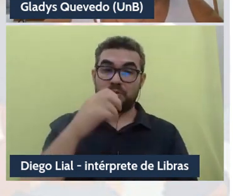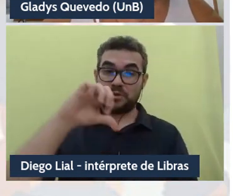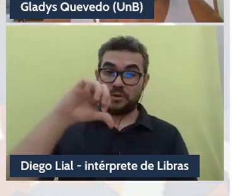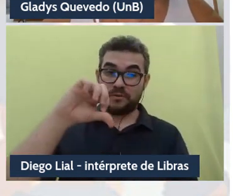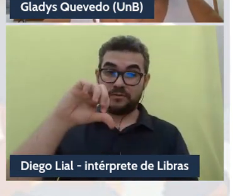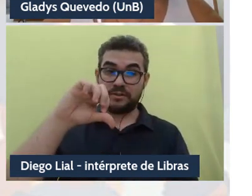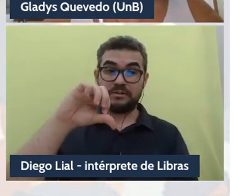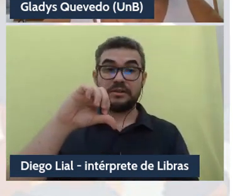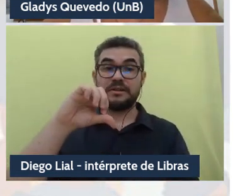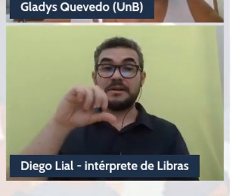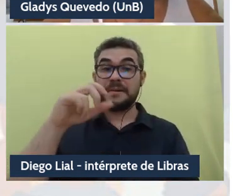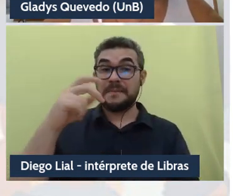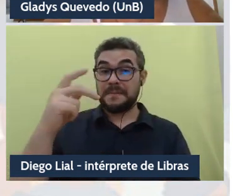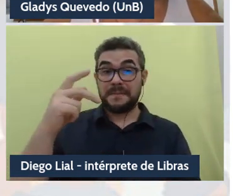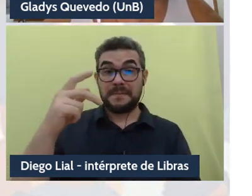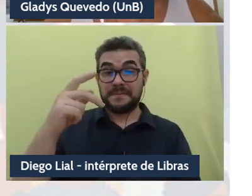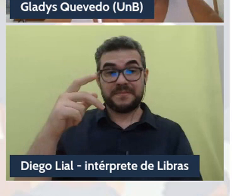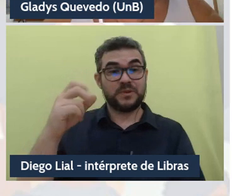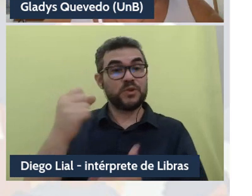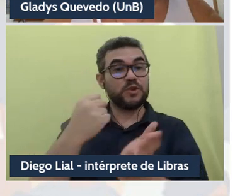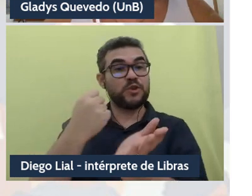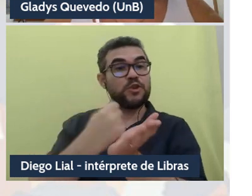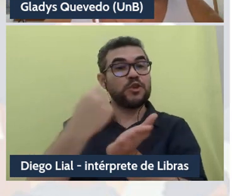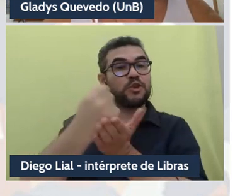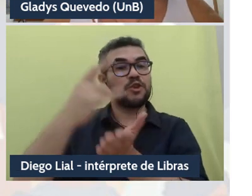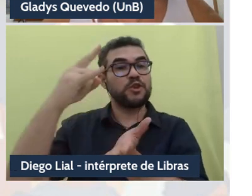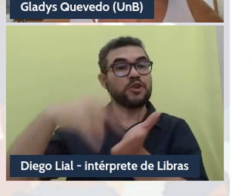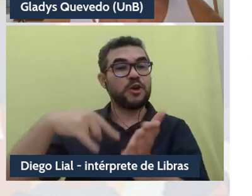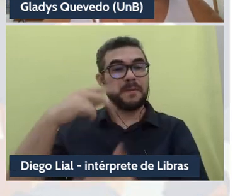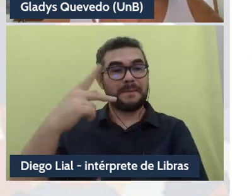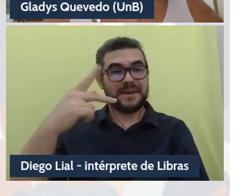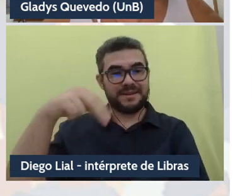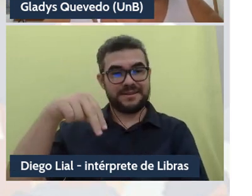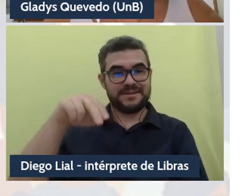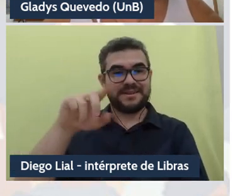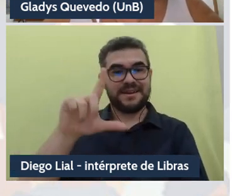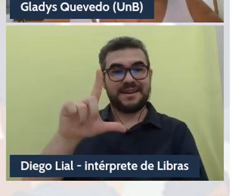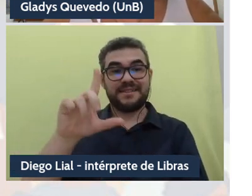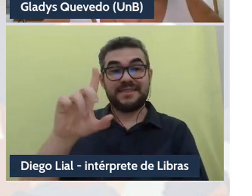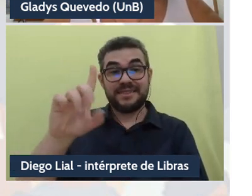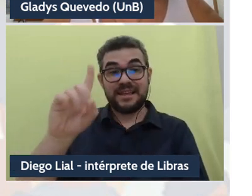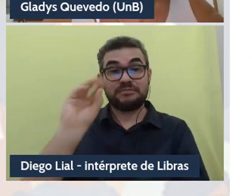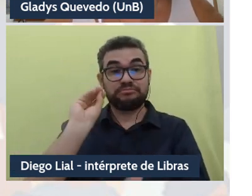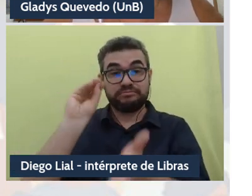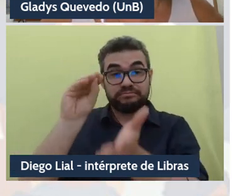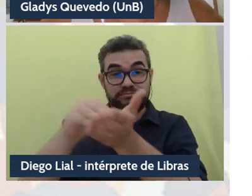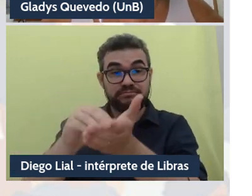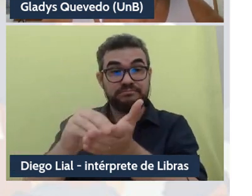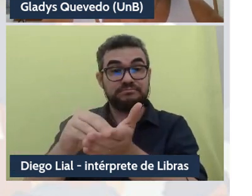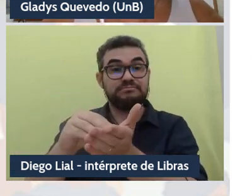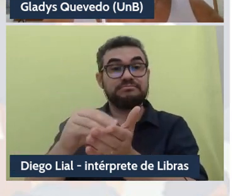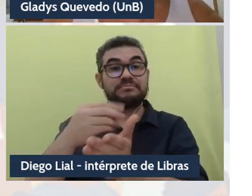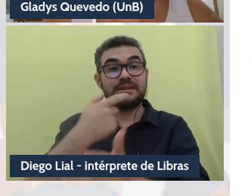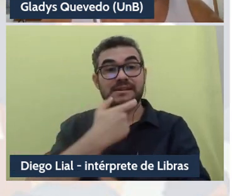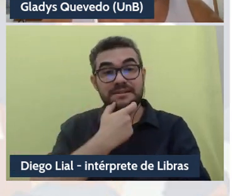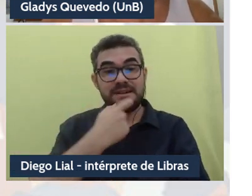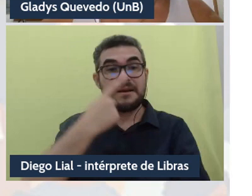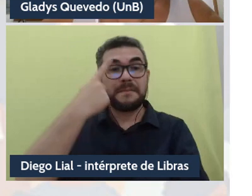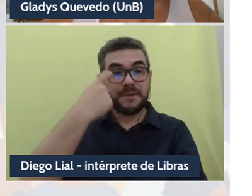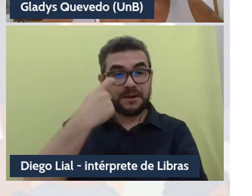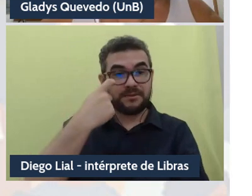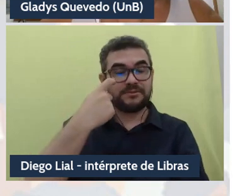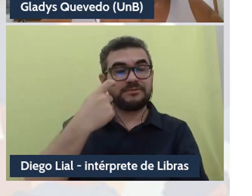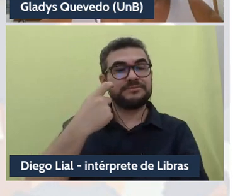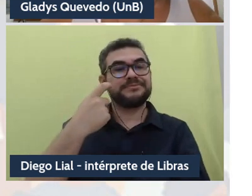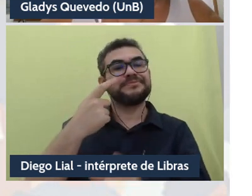e em 2010 do espanhol, né? Também ainda à luz das diretrizes curriculares nacionais,